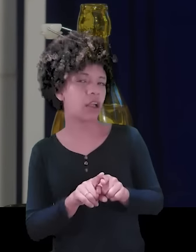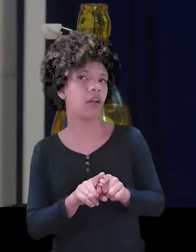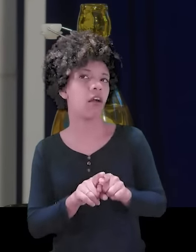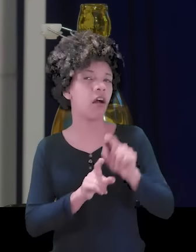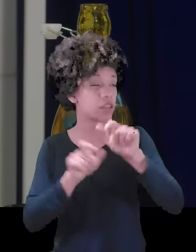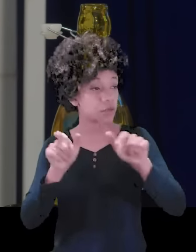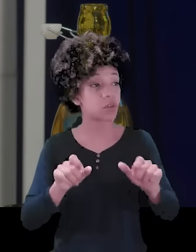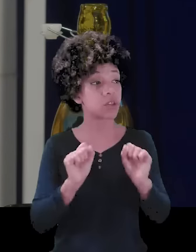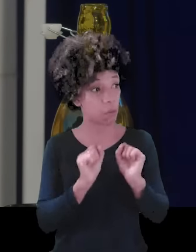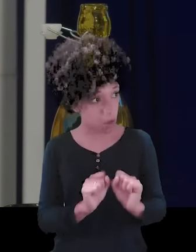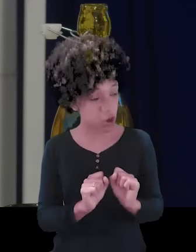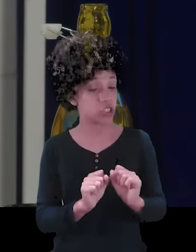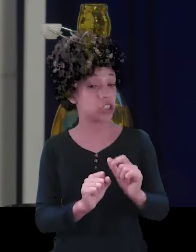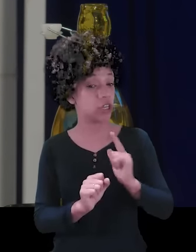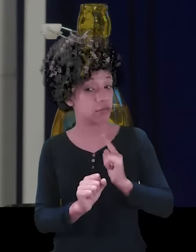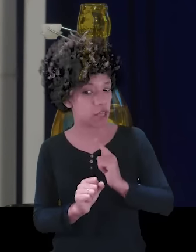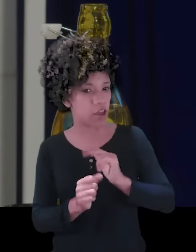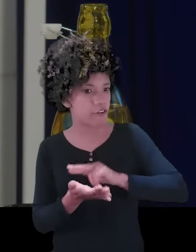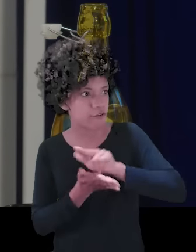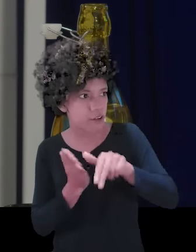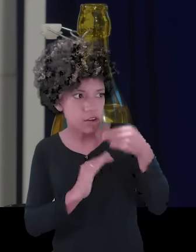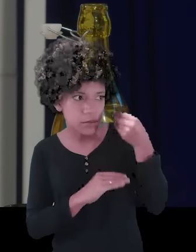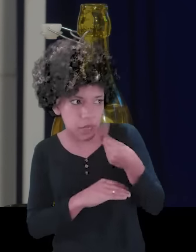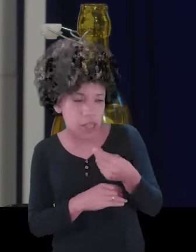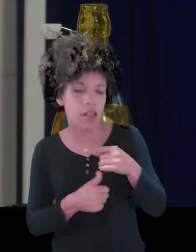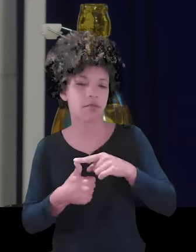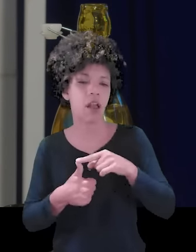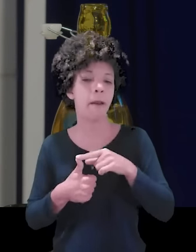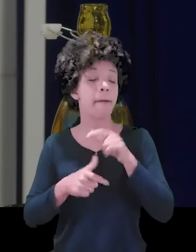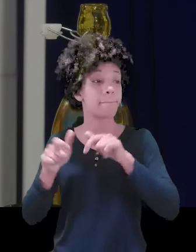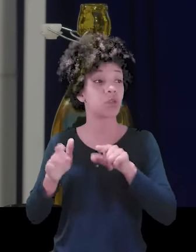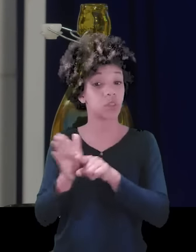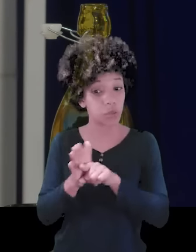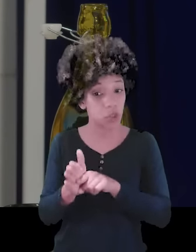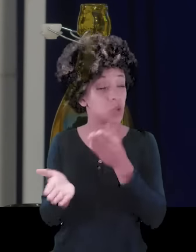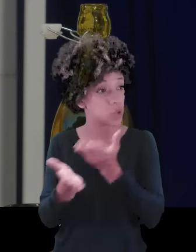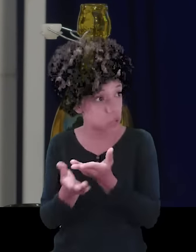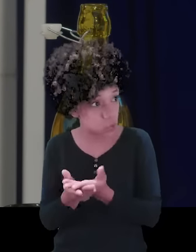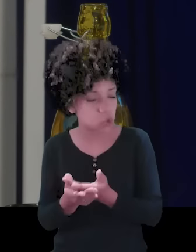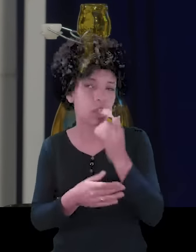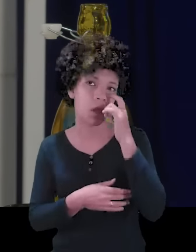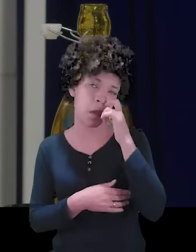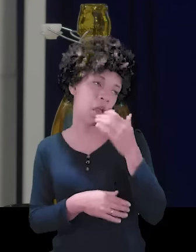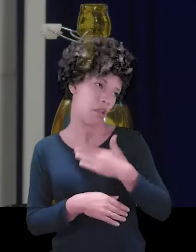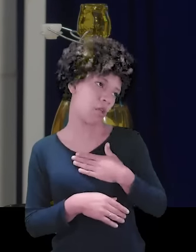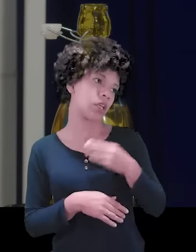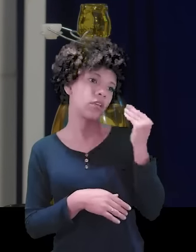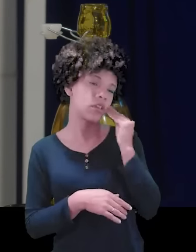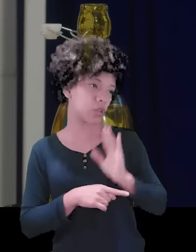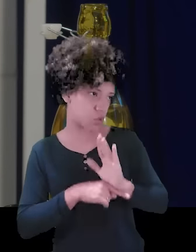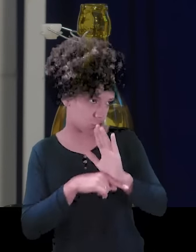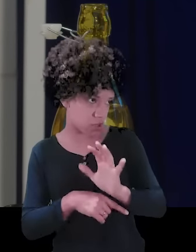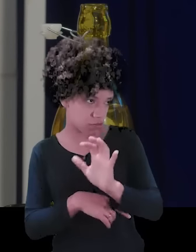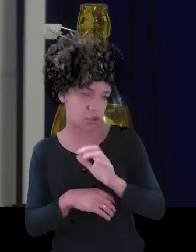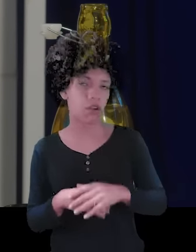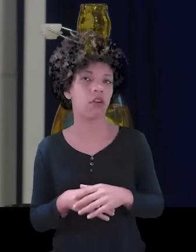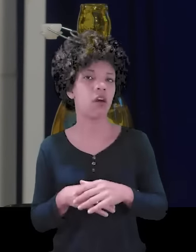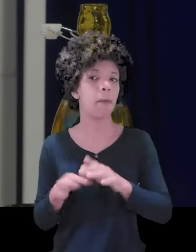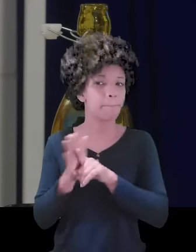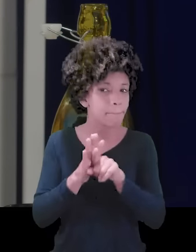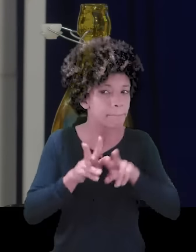as pessoas podem lidar com isso de várias formas tem as pessoas que pesquisam estudam é como eu que tento ajudar dessa forma